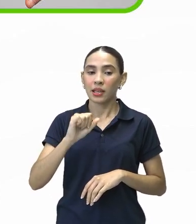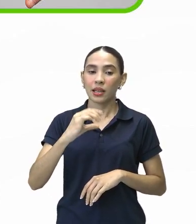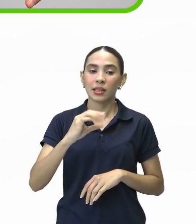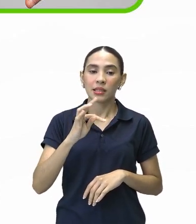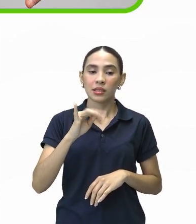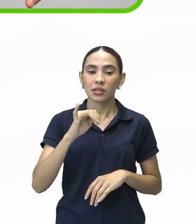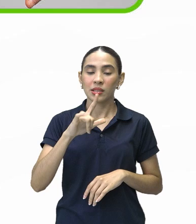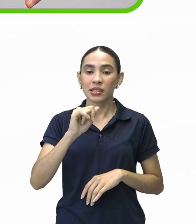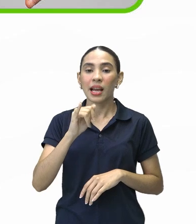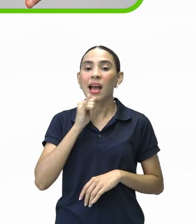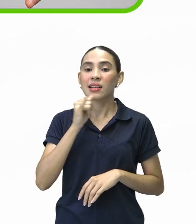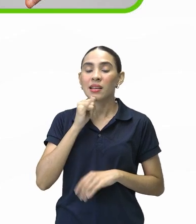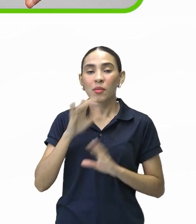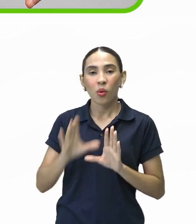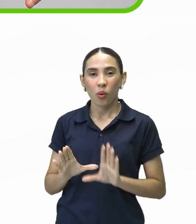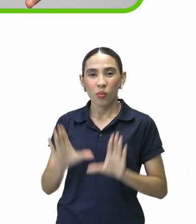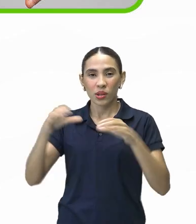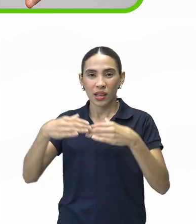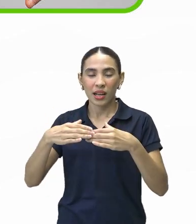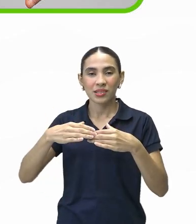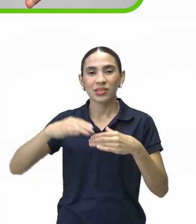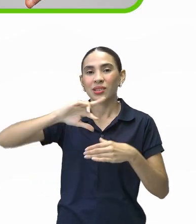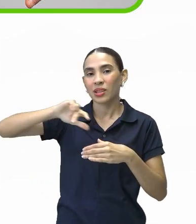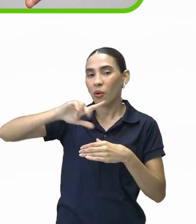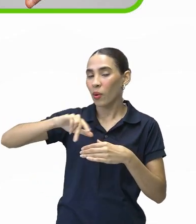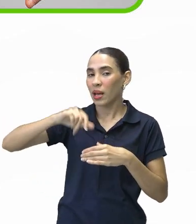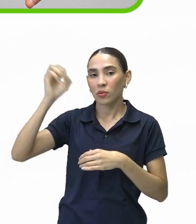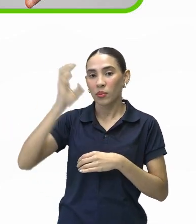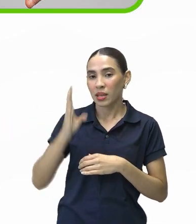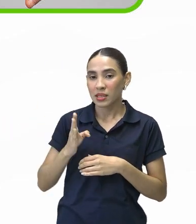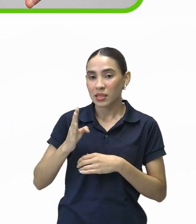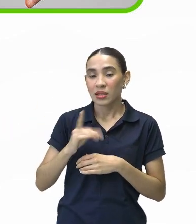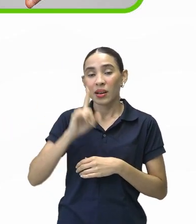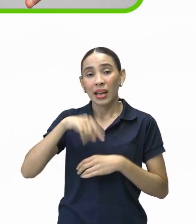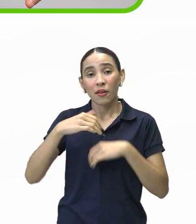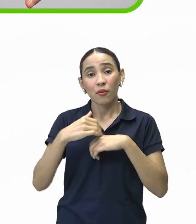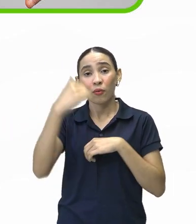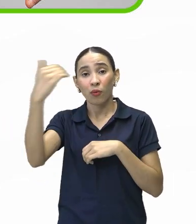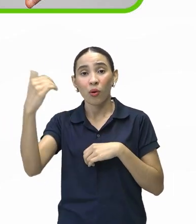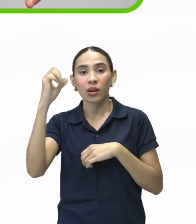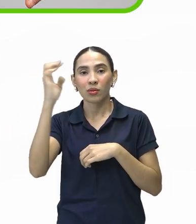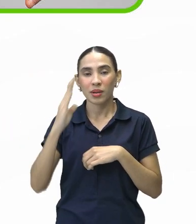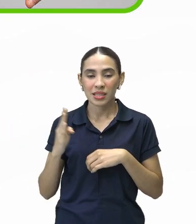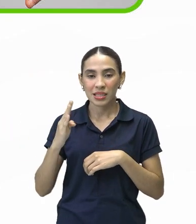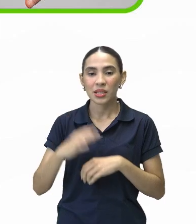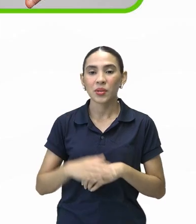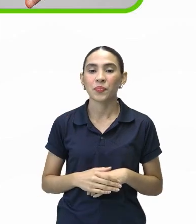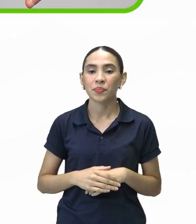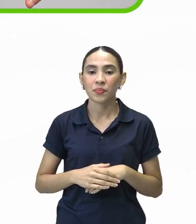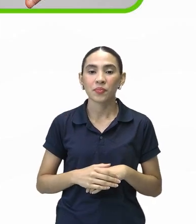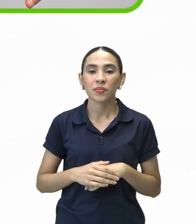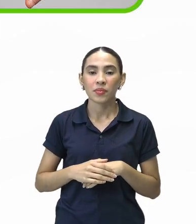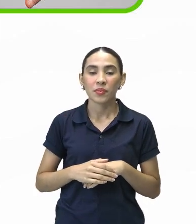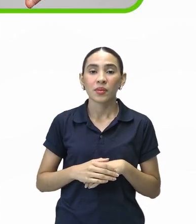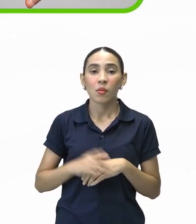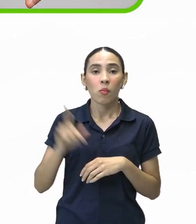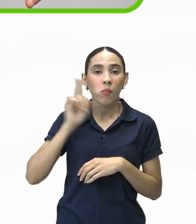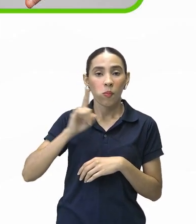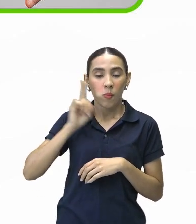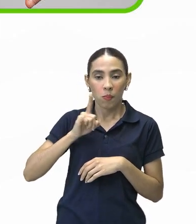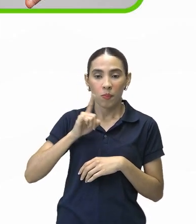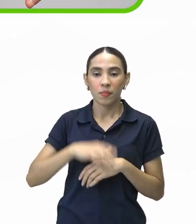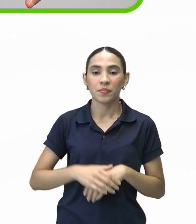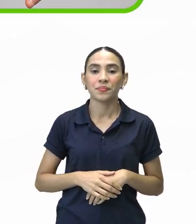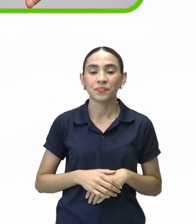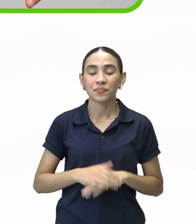Essa comunidade, que não é uma comunidade no Brasil, né? Ela é fora do Brasil, é no exterior, exatamente nos Estados